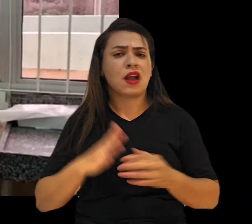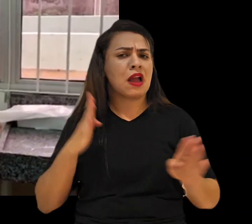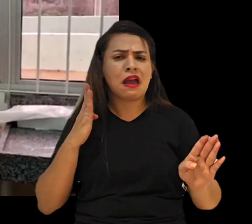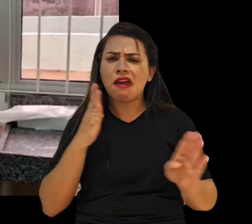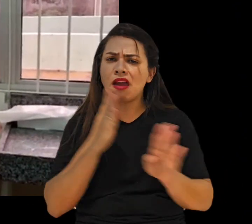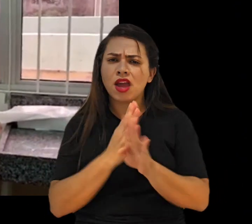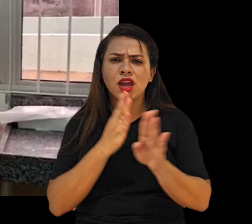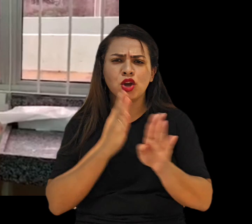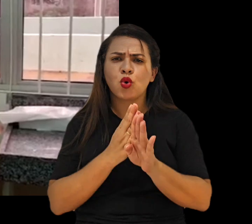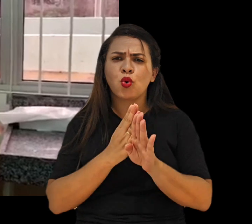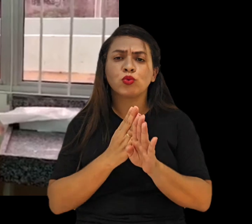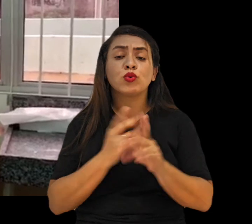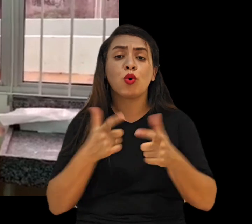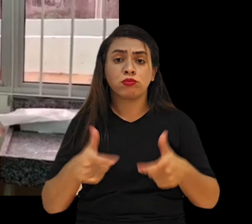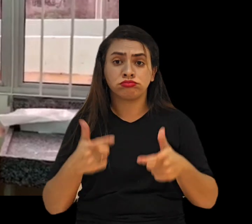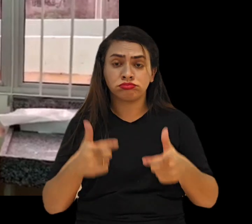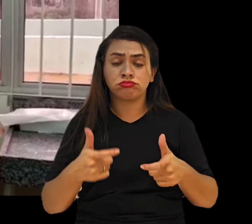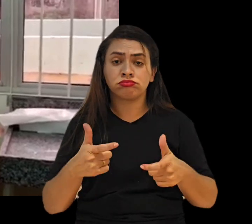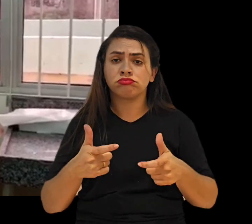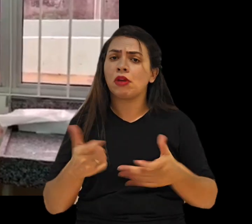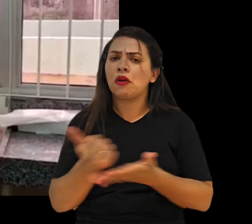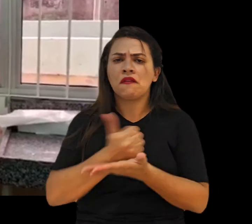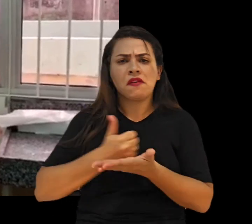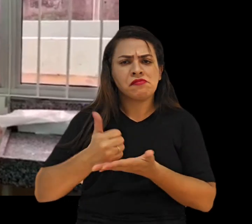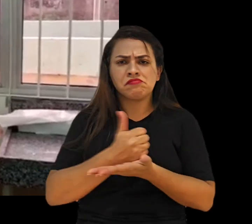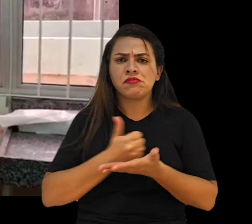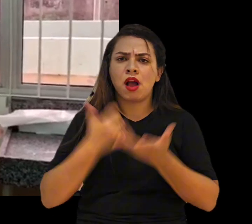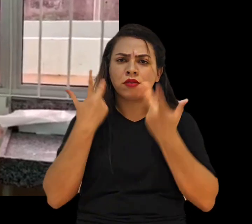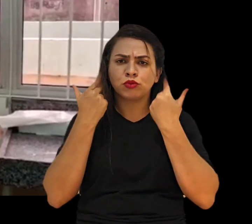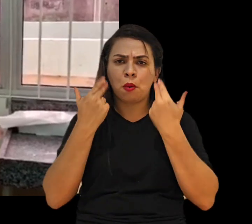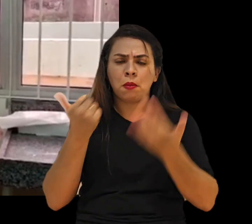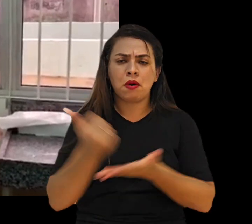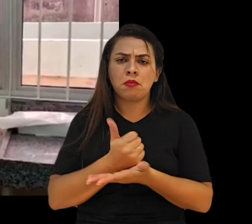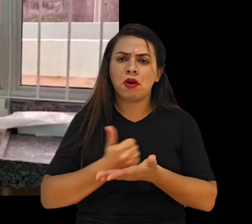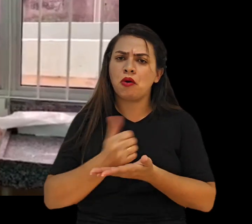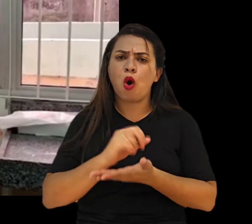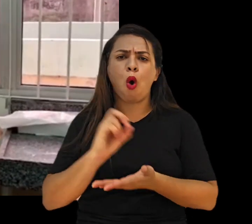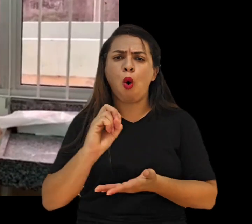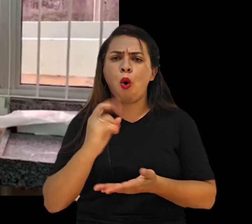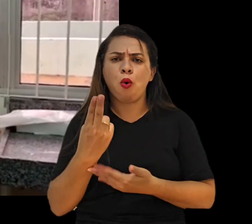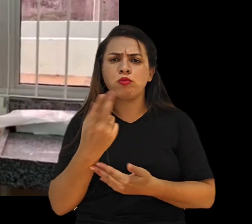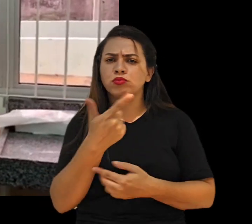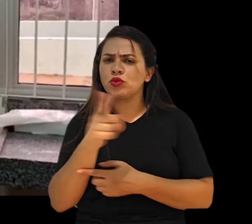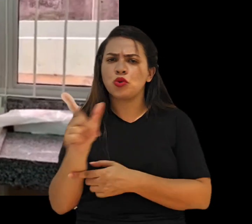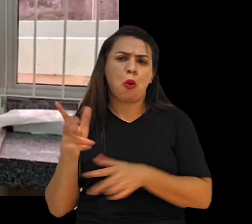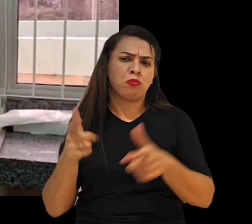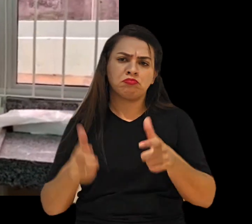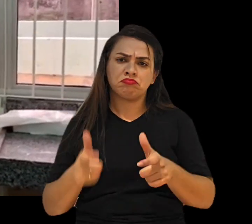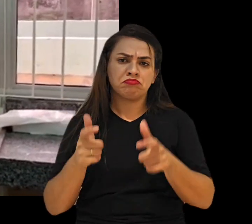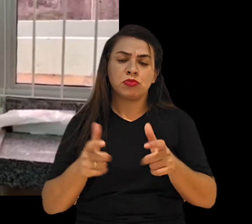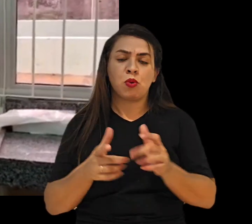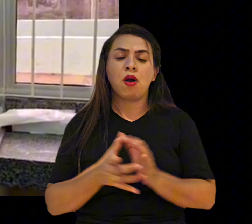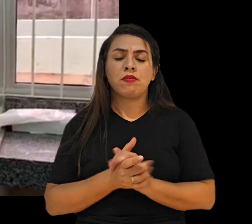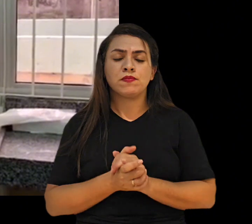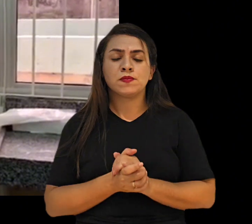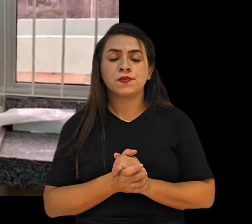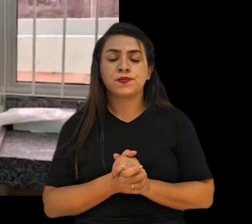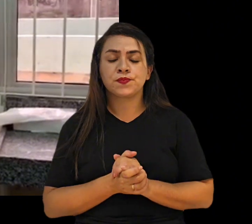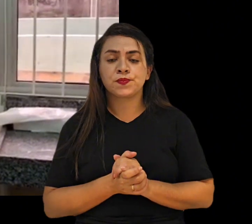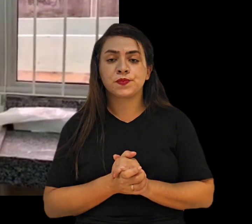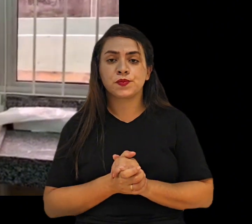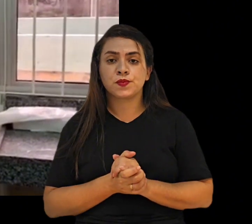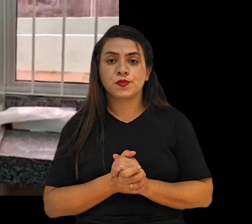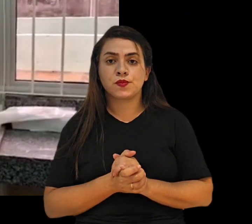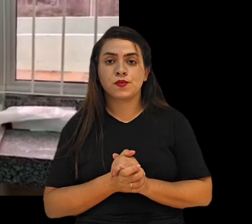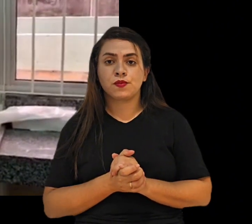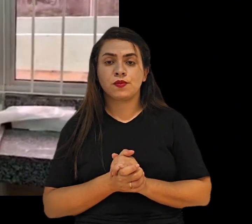Que a gente usa normalmente em farmácias, pode ser encontrado em farmácias em vários lugares. Então a gente usa isso aqui para amarrar